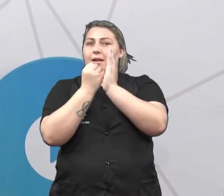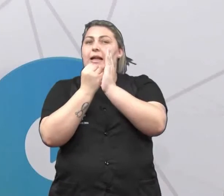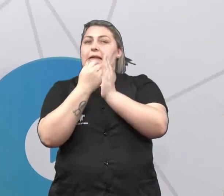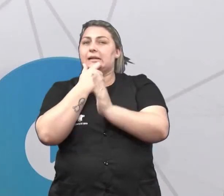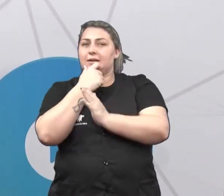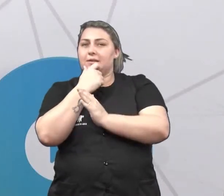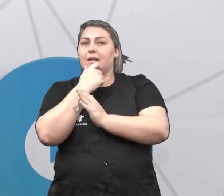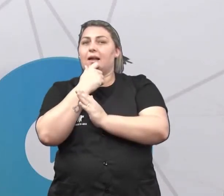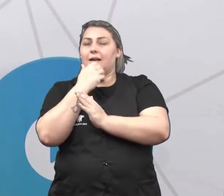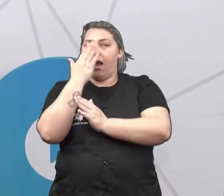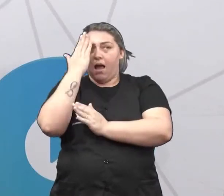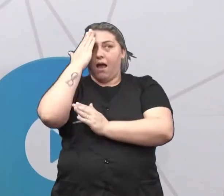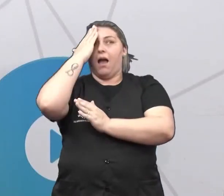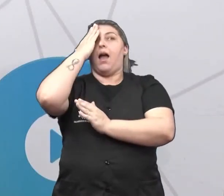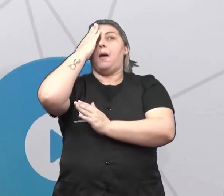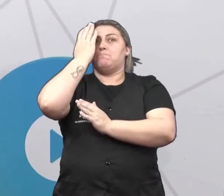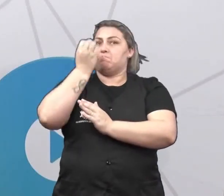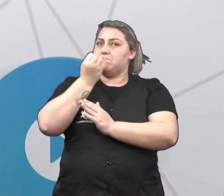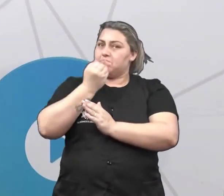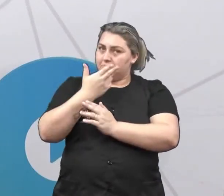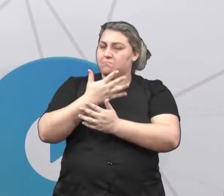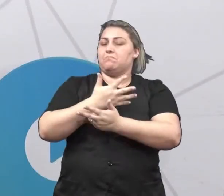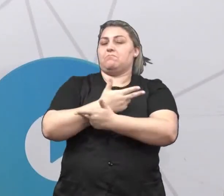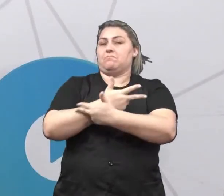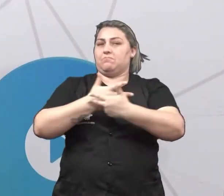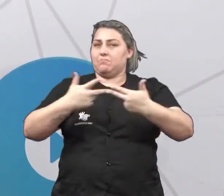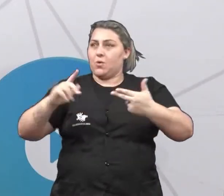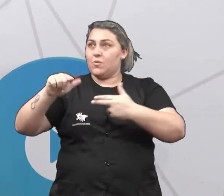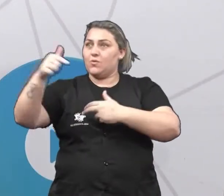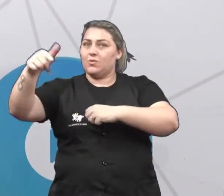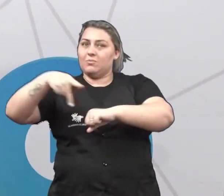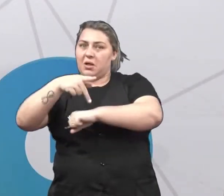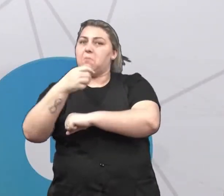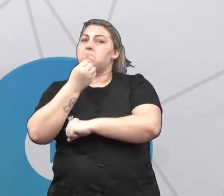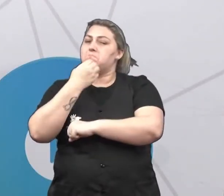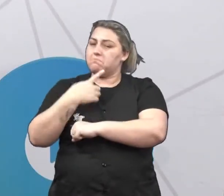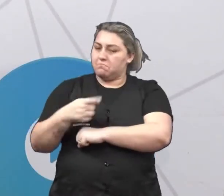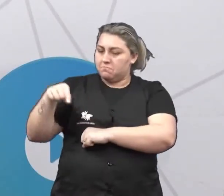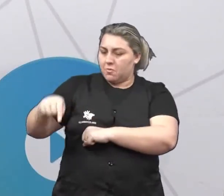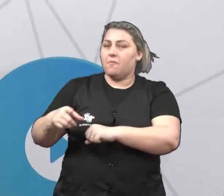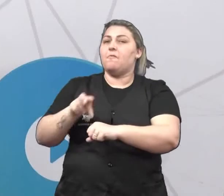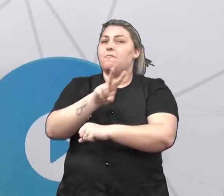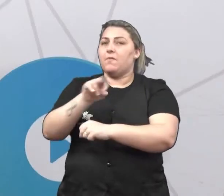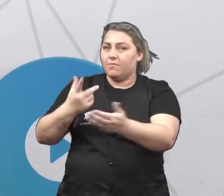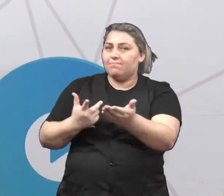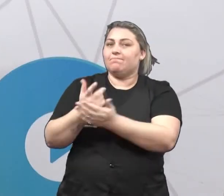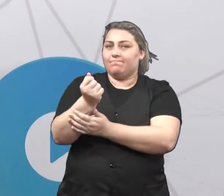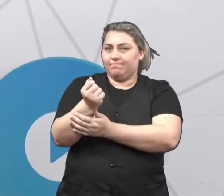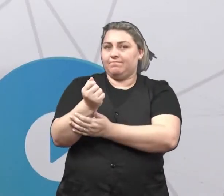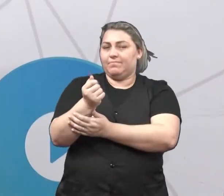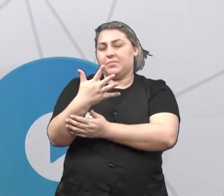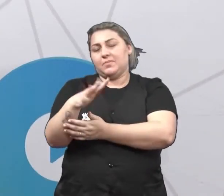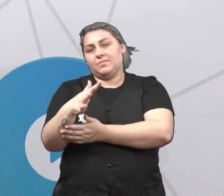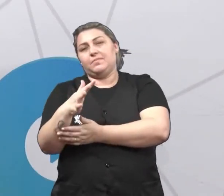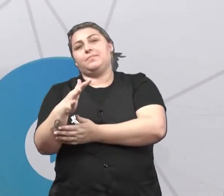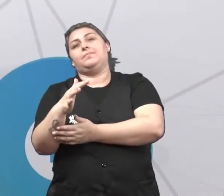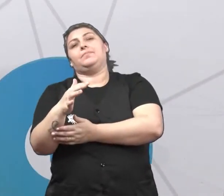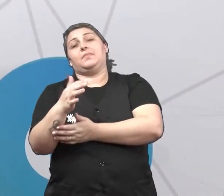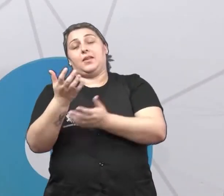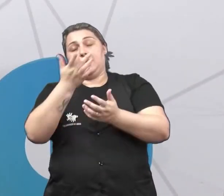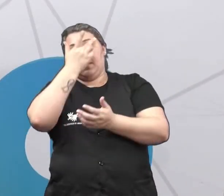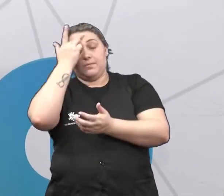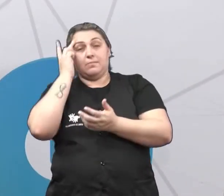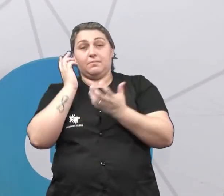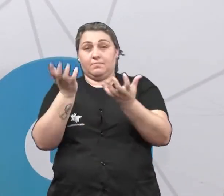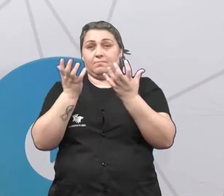aí subconscientemente você pensa o quê? É importado, então esse produto aqui é bom. Então é mais ou menos isso que os publicitários querem que a